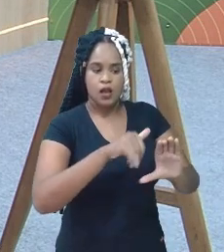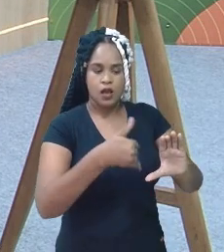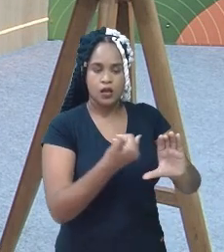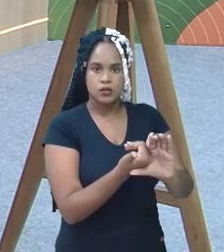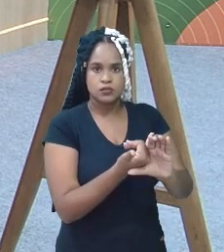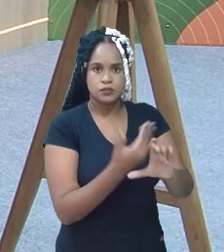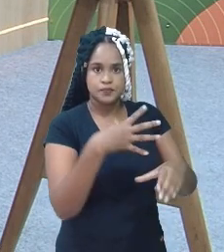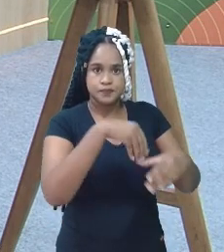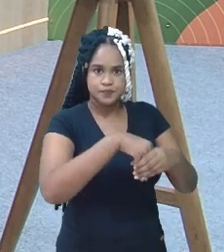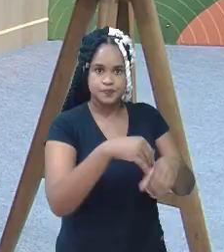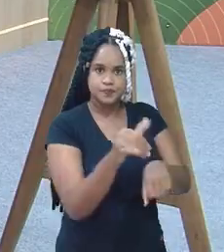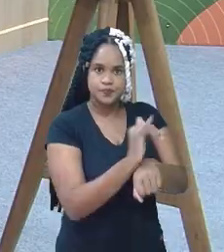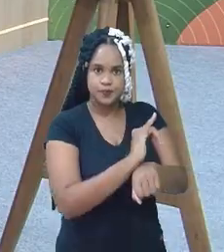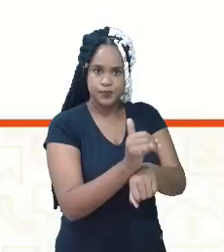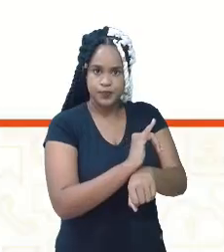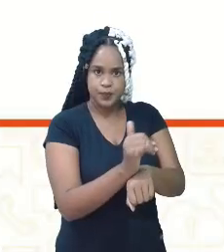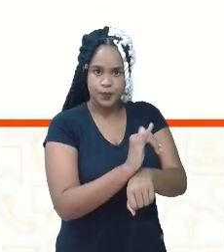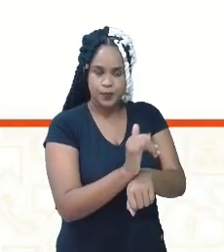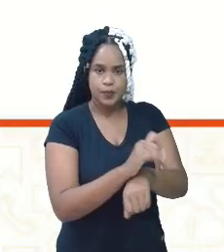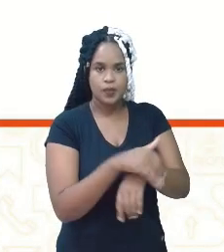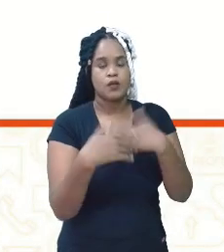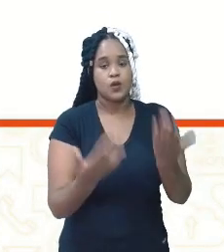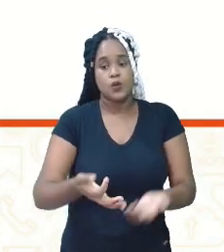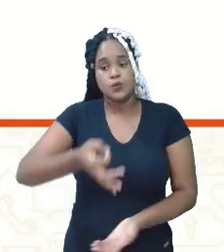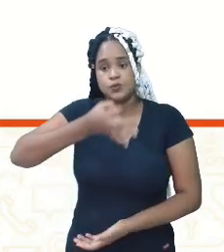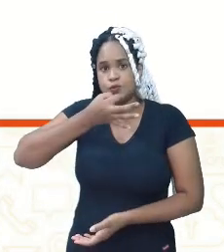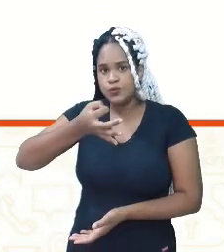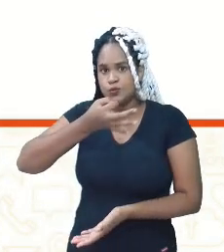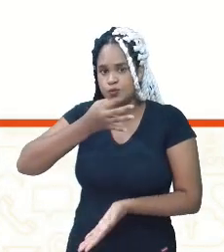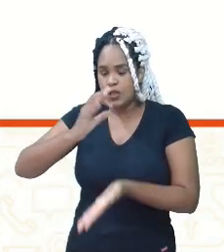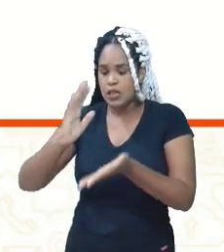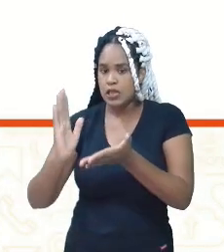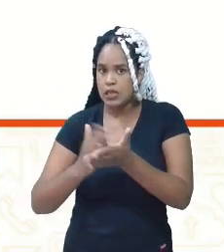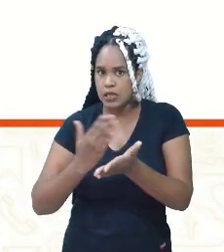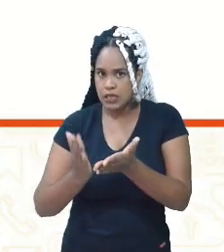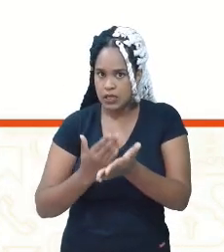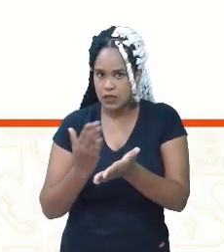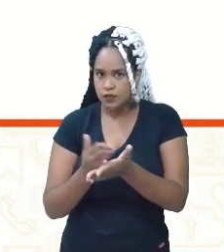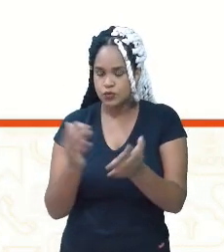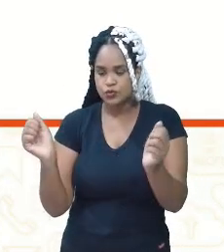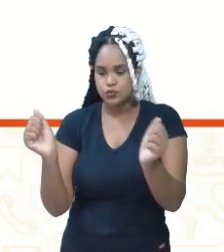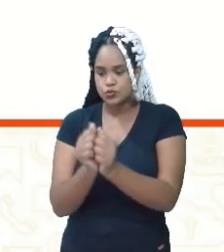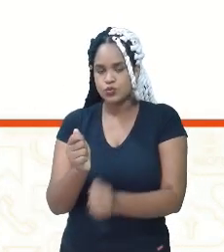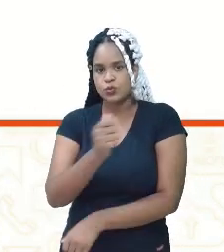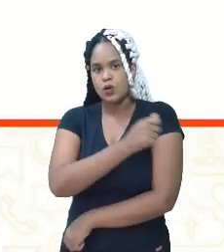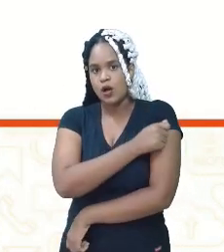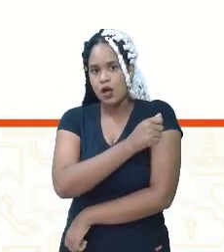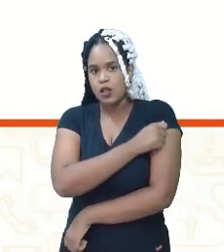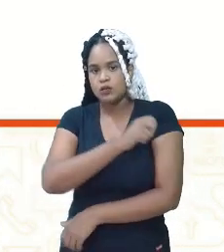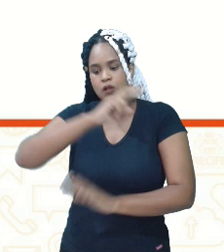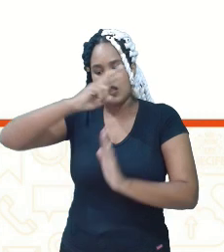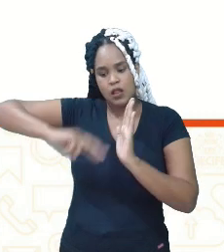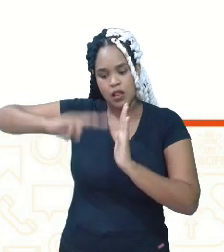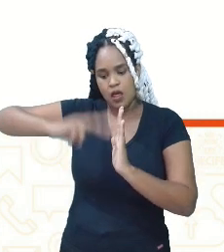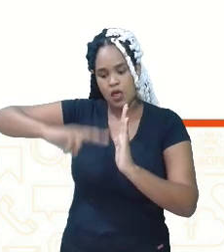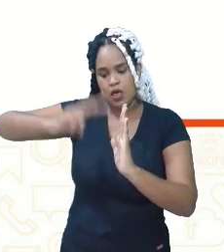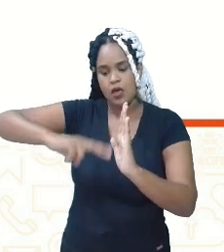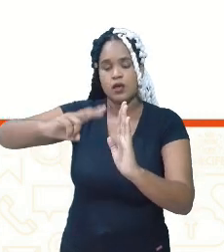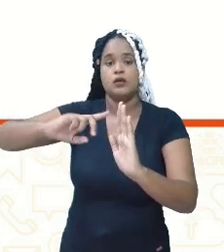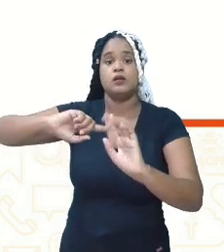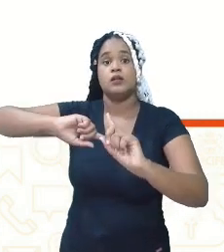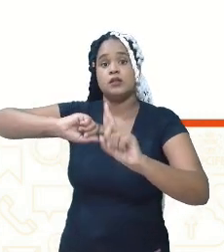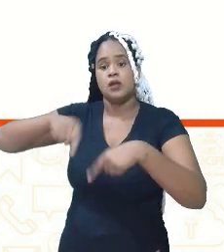certo? Sugere um livro, lê um livro coletivamente com os estudantes e depois pedir para